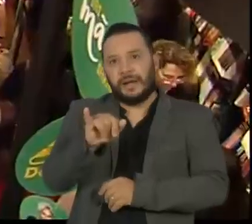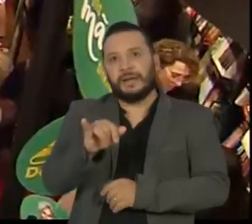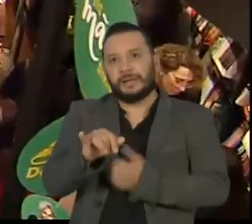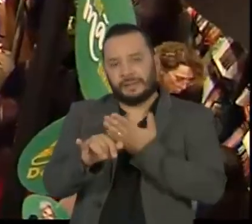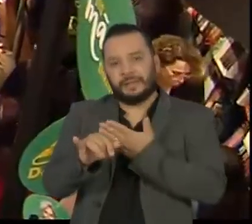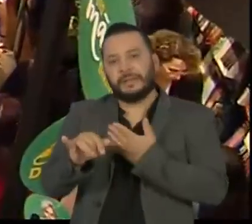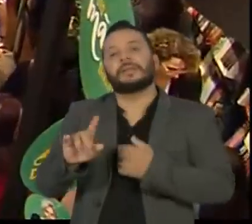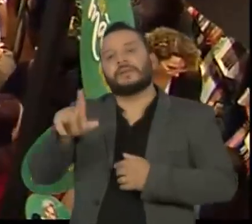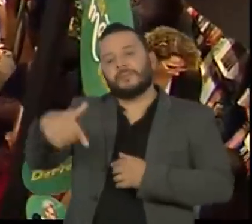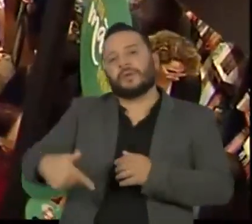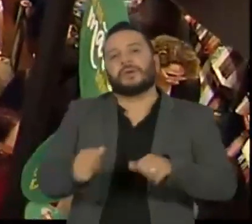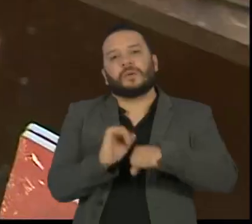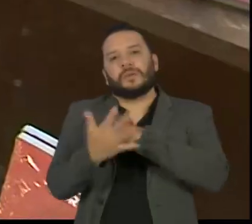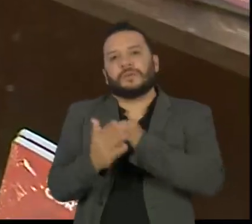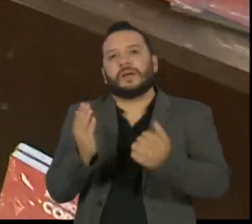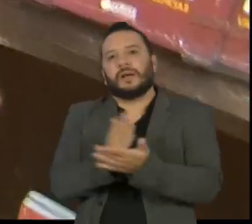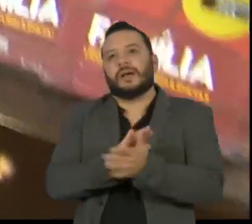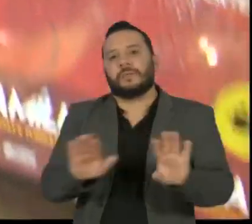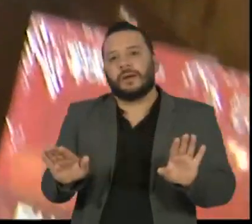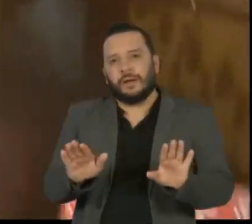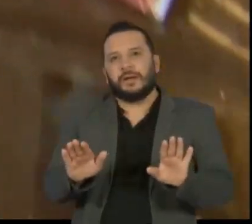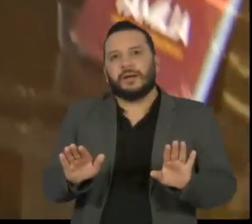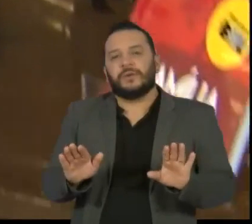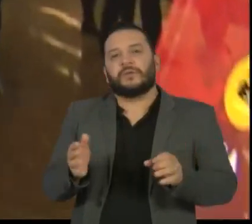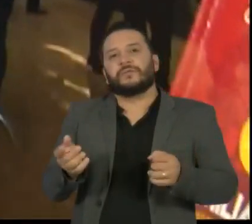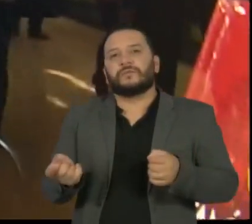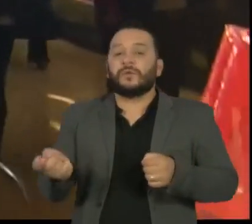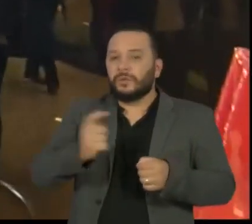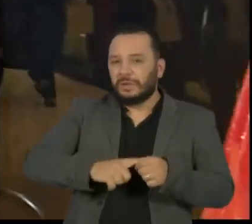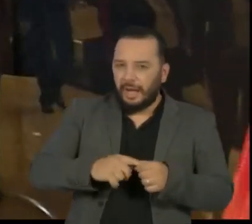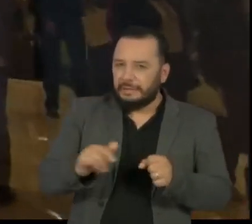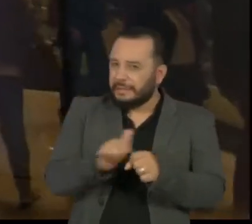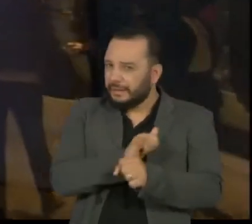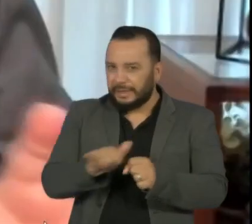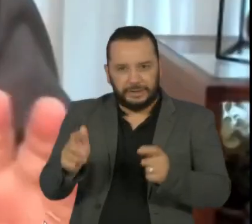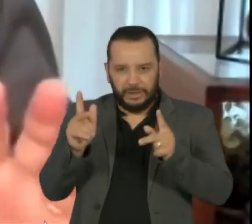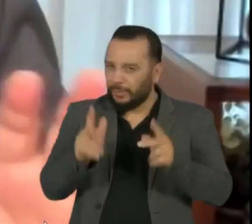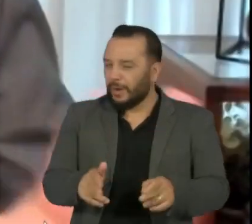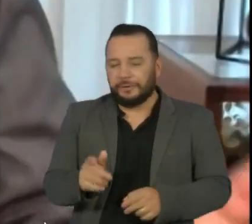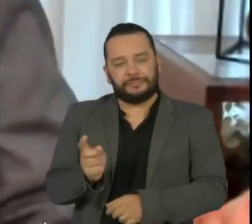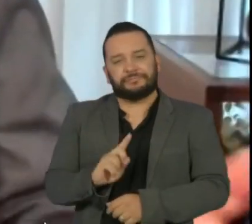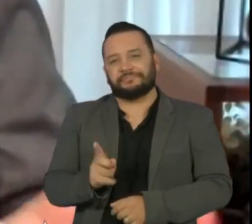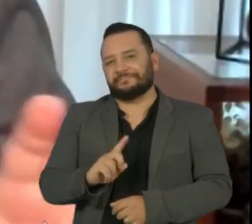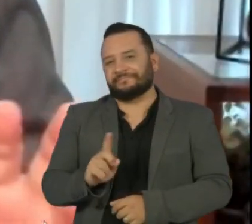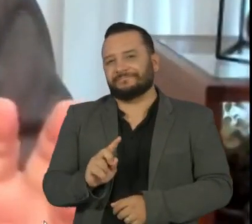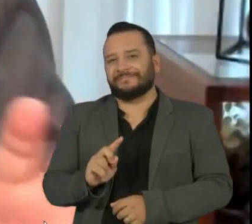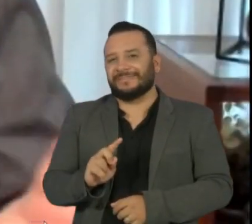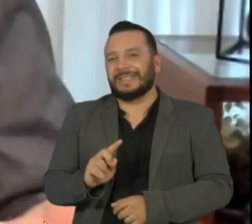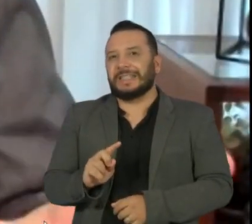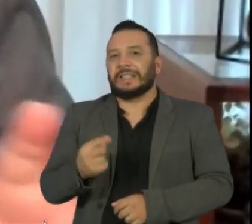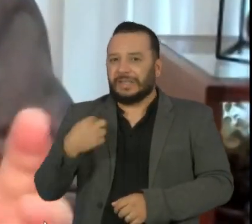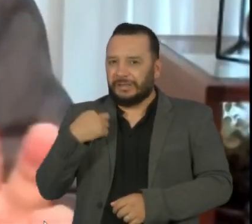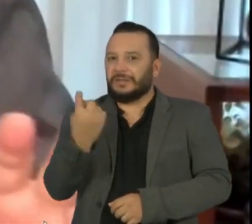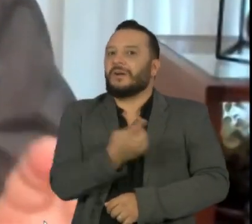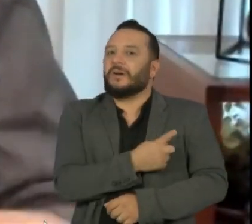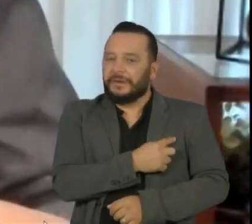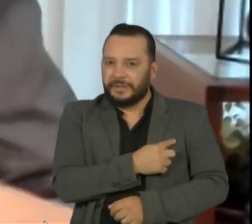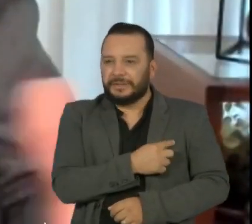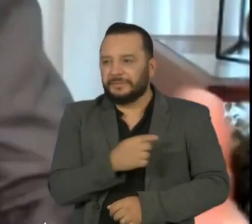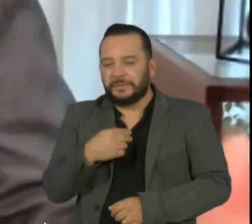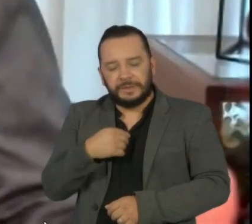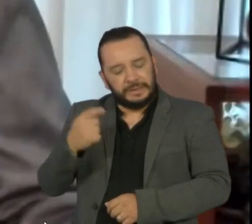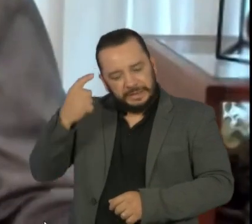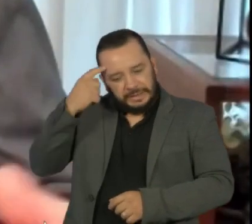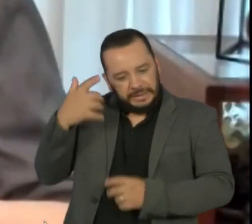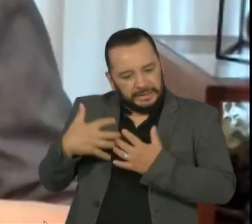situação pós-pandêmica, retomar do mesmo modo. Inclusive porque, por um bom tempo, ficaremos ainda tateando em